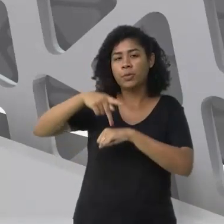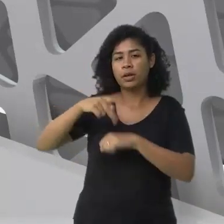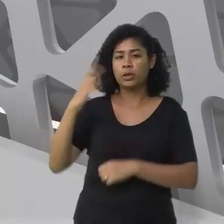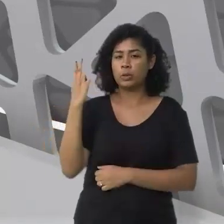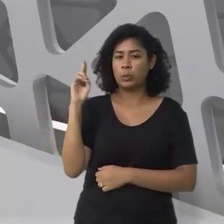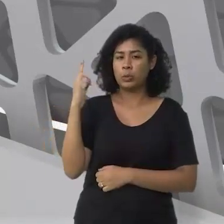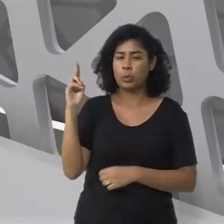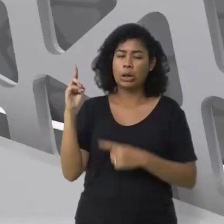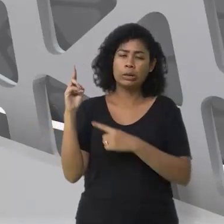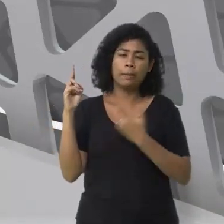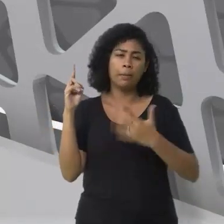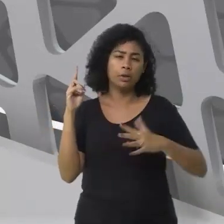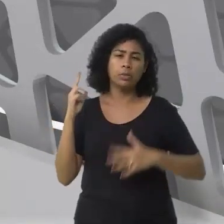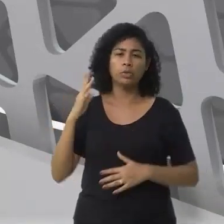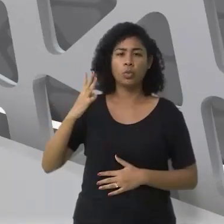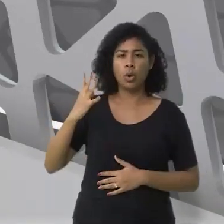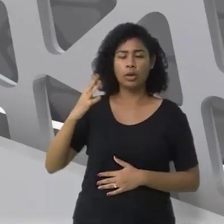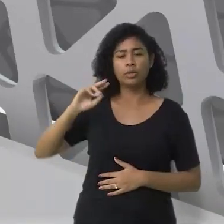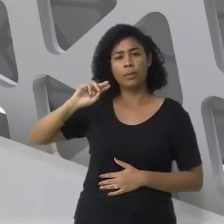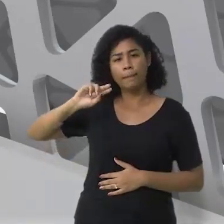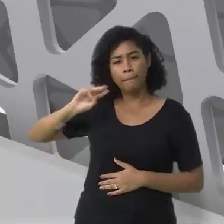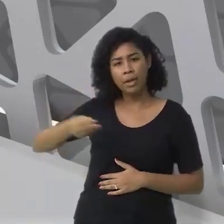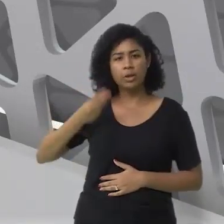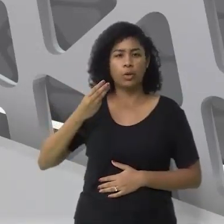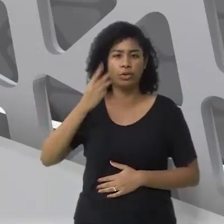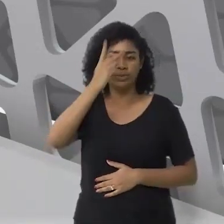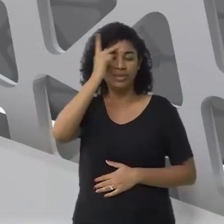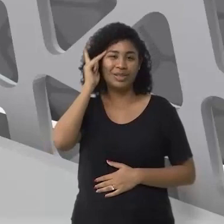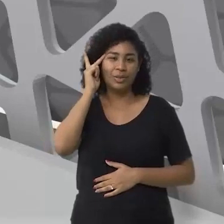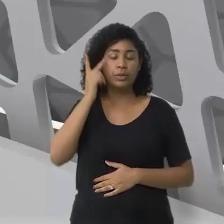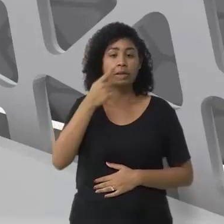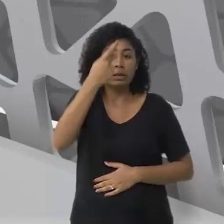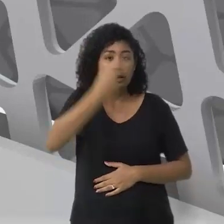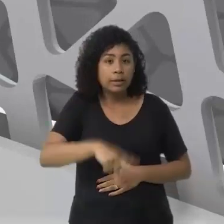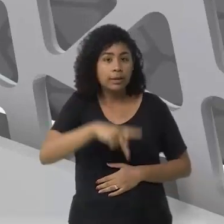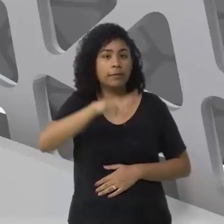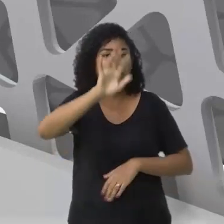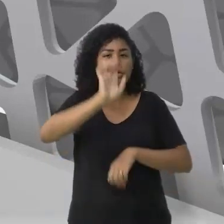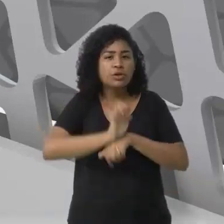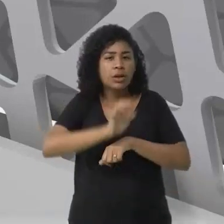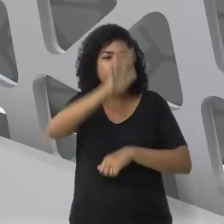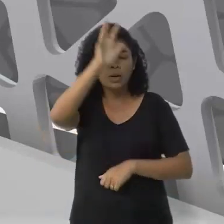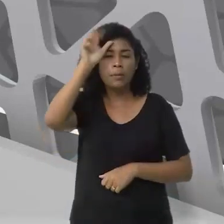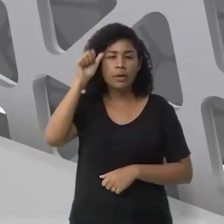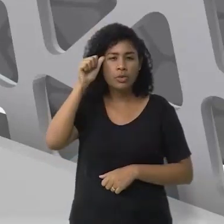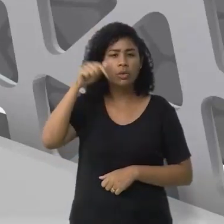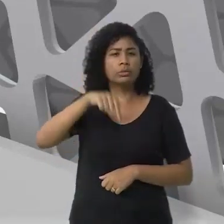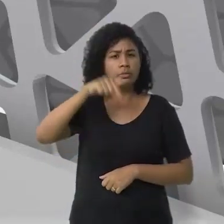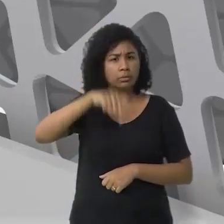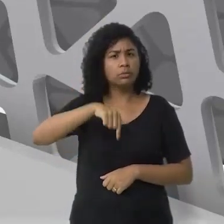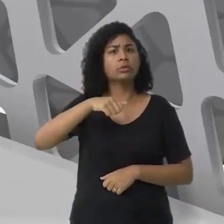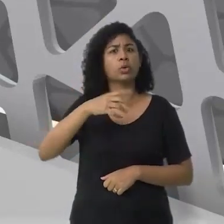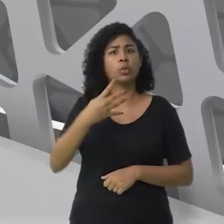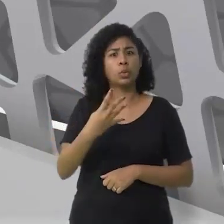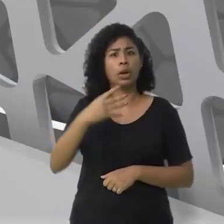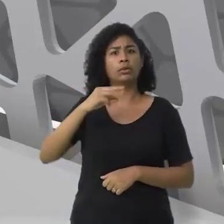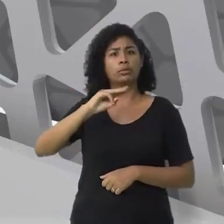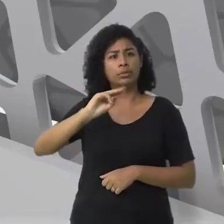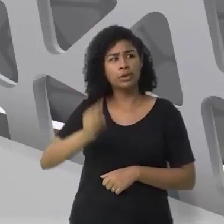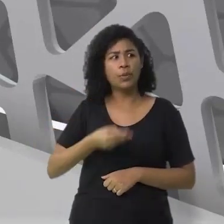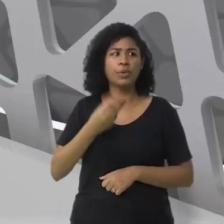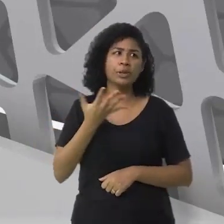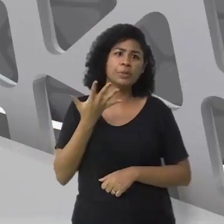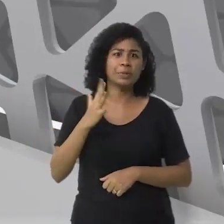habitantes. Aqui, no nosso estado do Amazonas, também vai ter essa quantidade. Então, olha só a diferença, né? Nós estamos falando